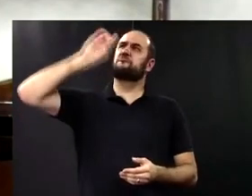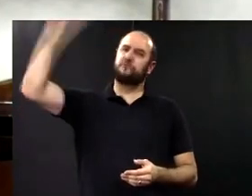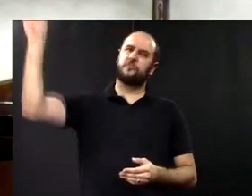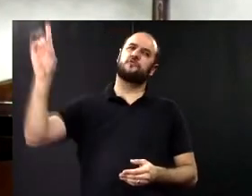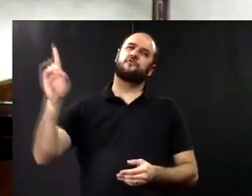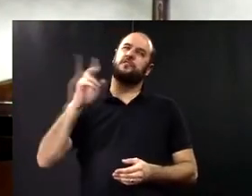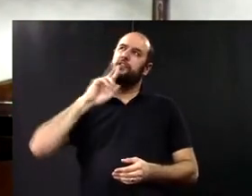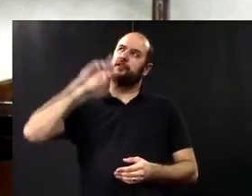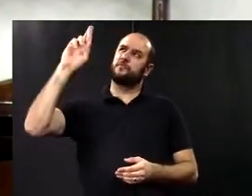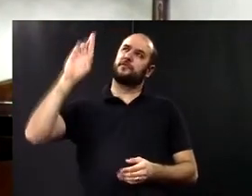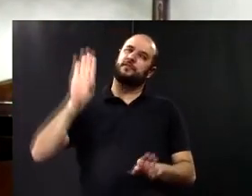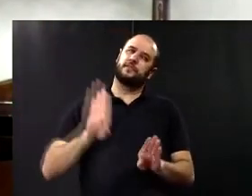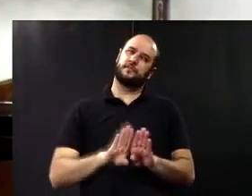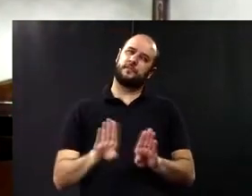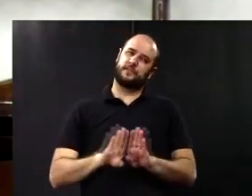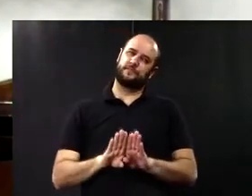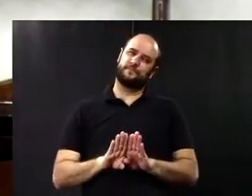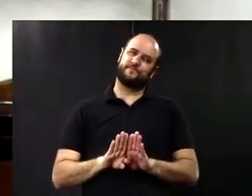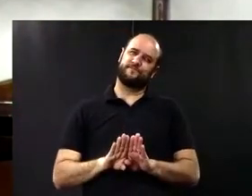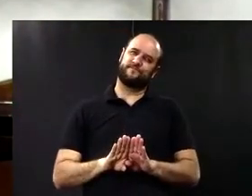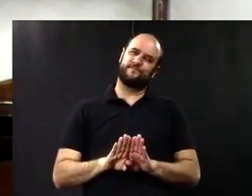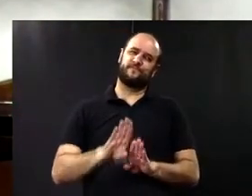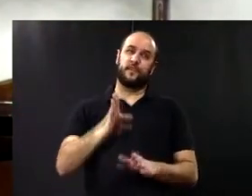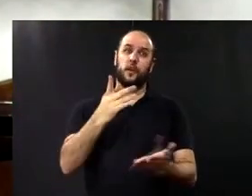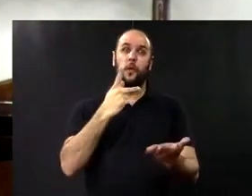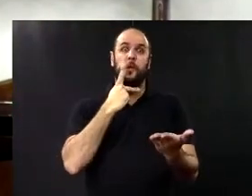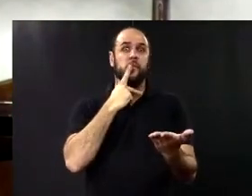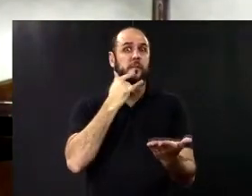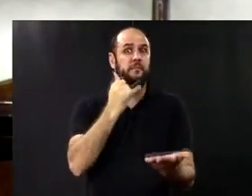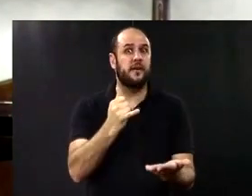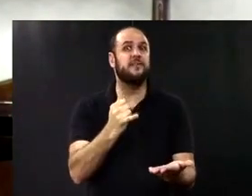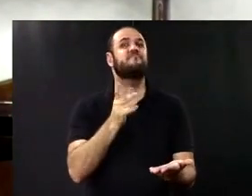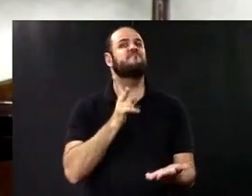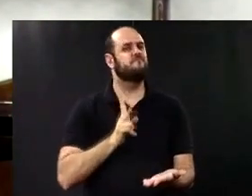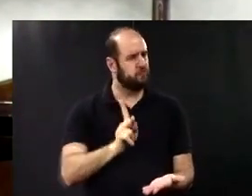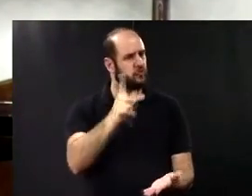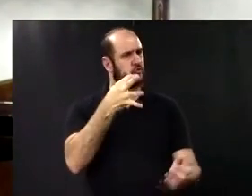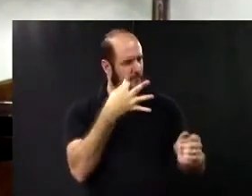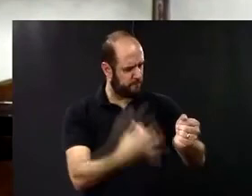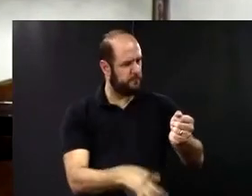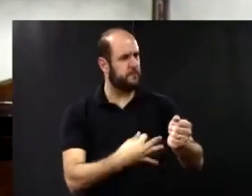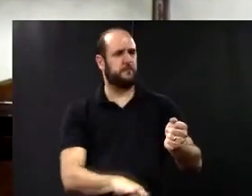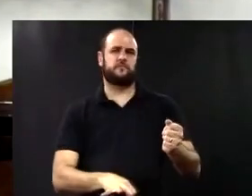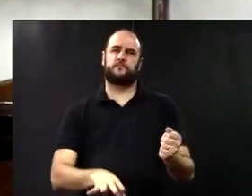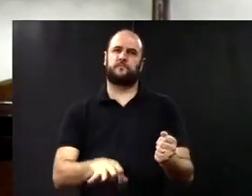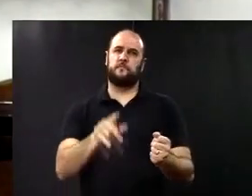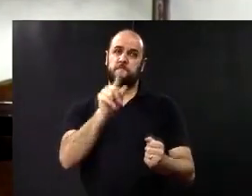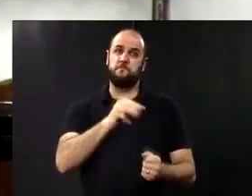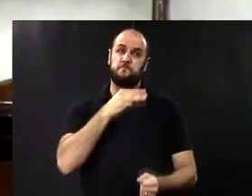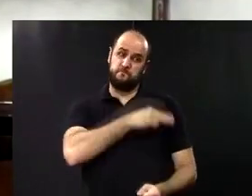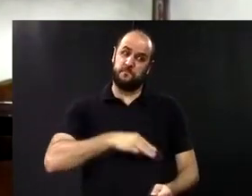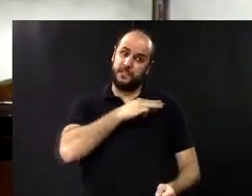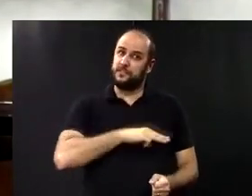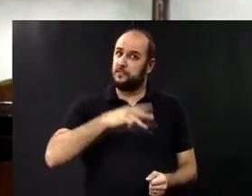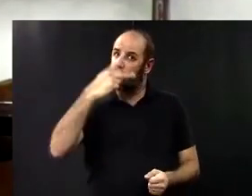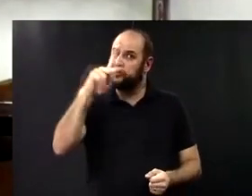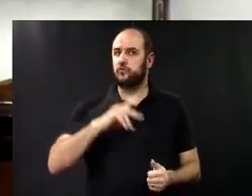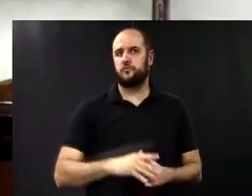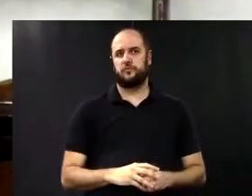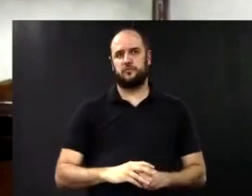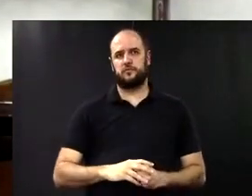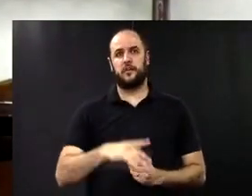Deus. Pais, não deixe de disciplinar os filhos, faz parte da sua missão. Lembre-se que o